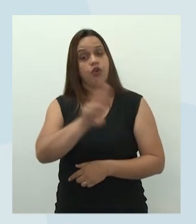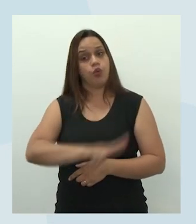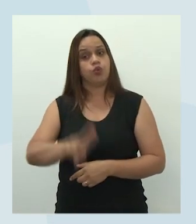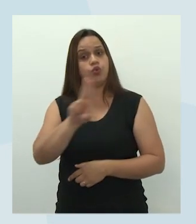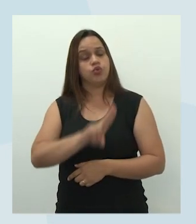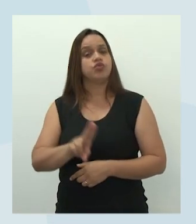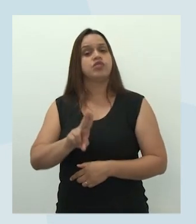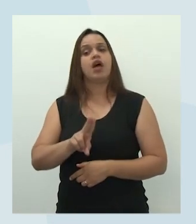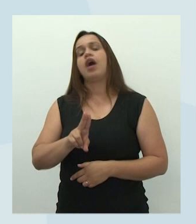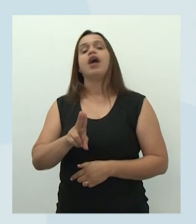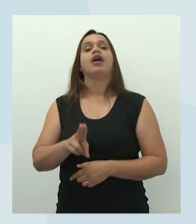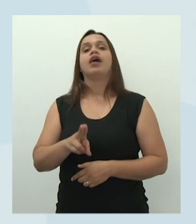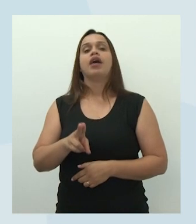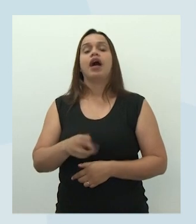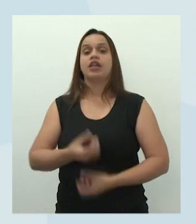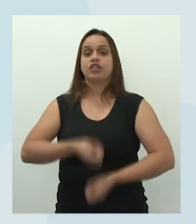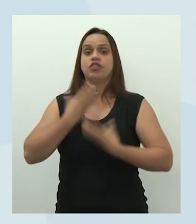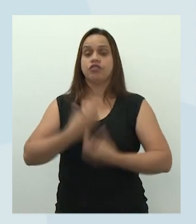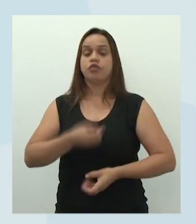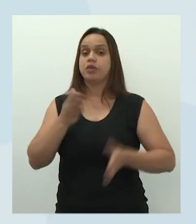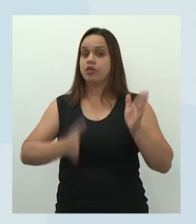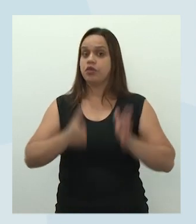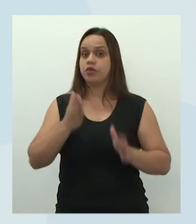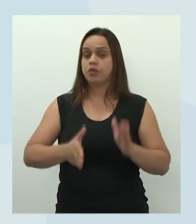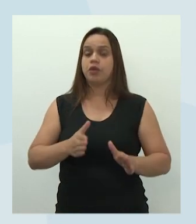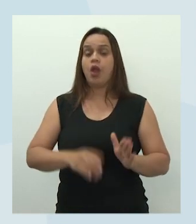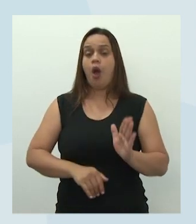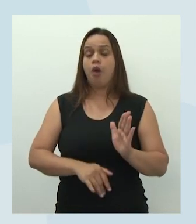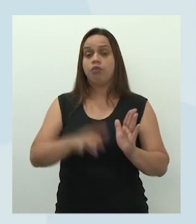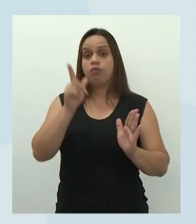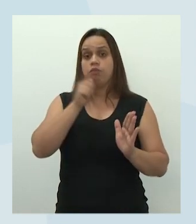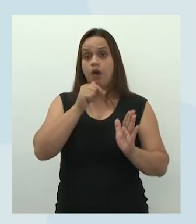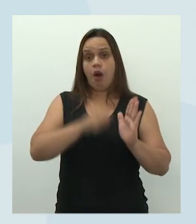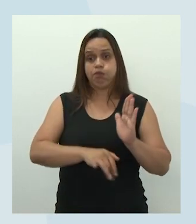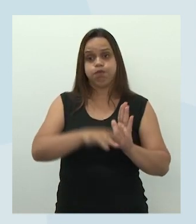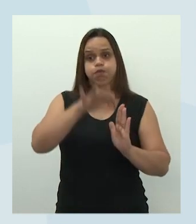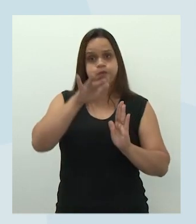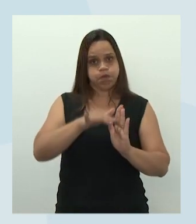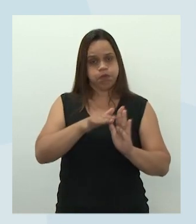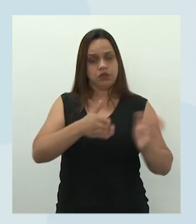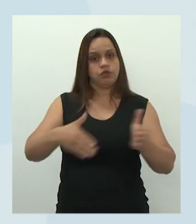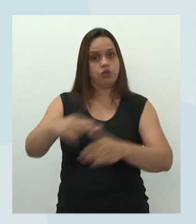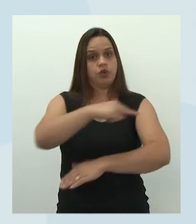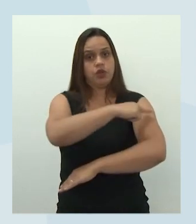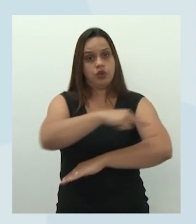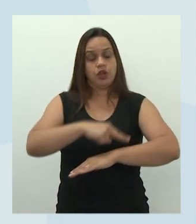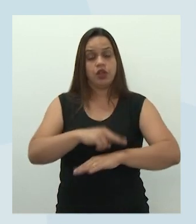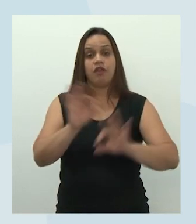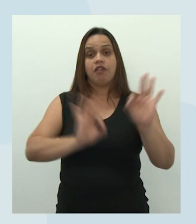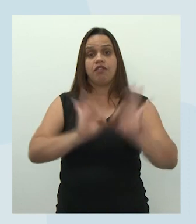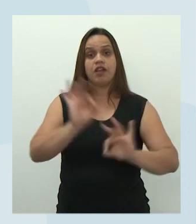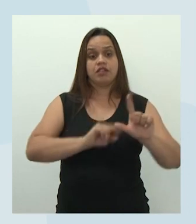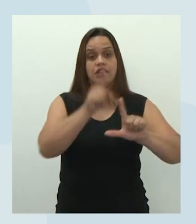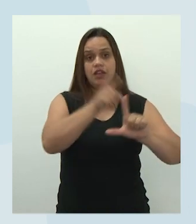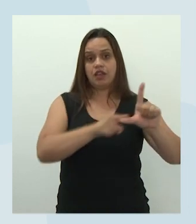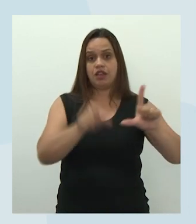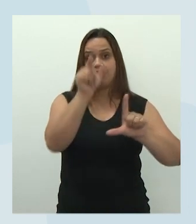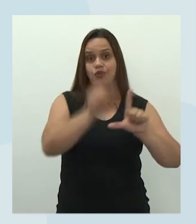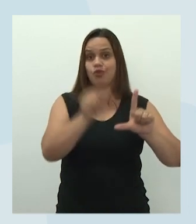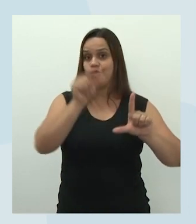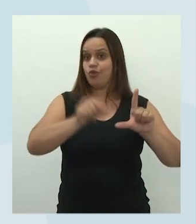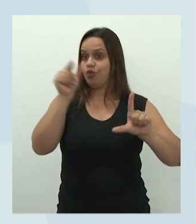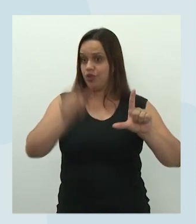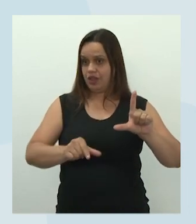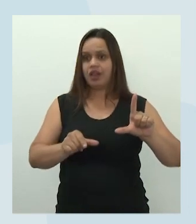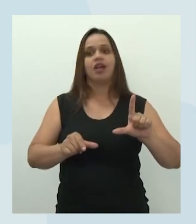os períodos de baixas e cheias do Rio Nilo, que eu vou mostrar para vocês no próximo slide, e montar um gráfico intitulado O Ciclo